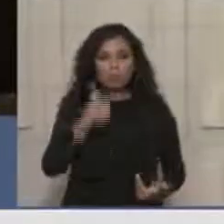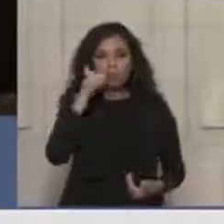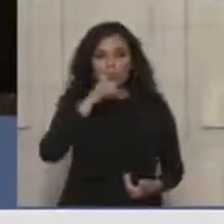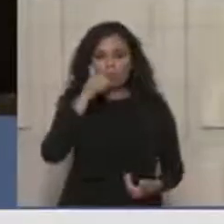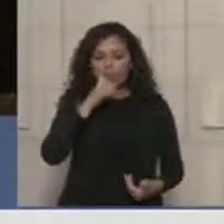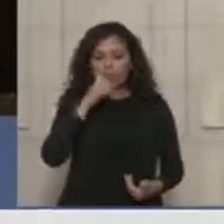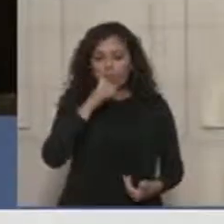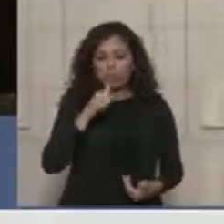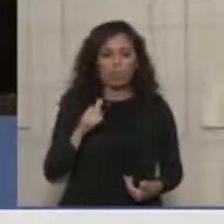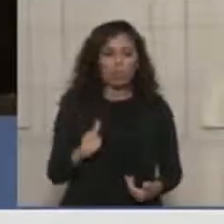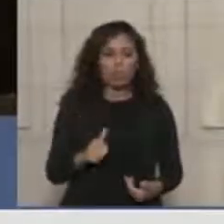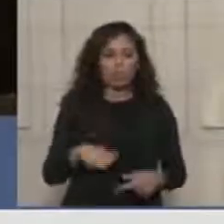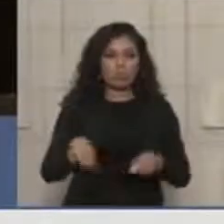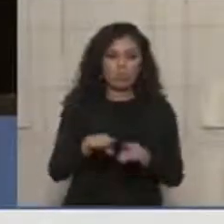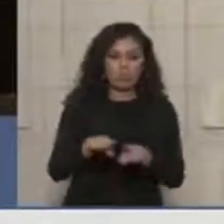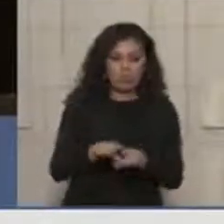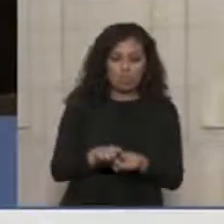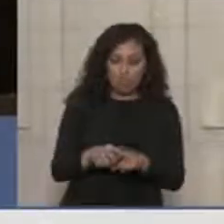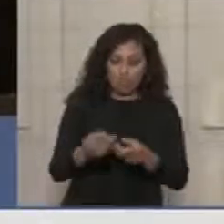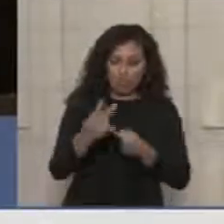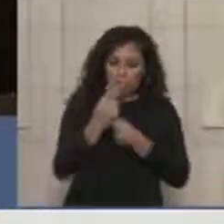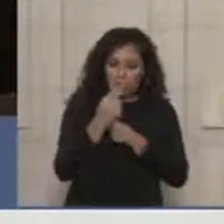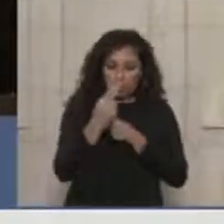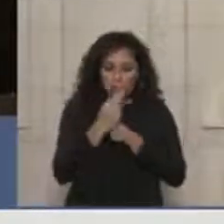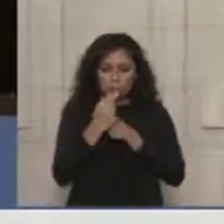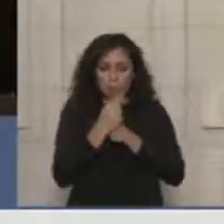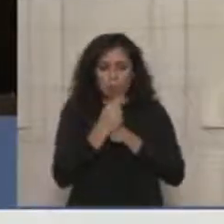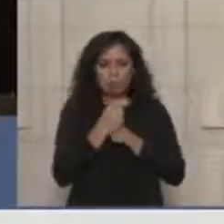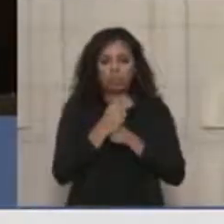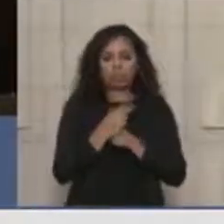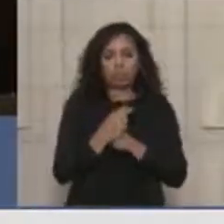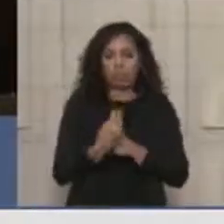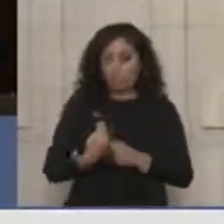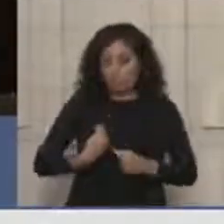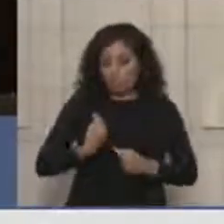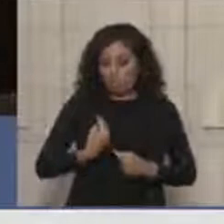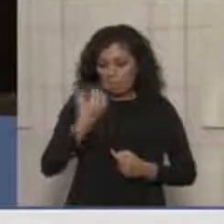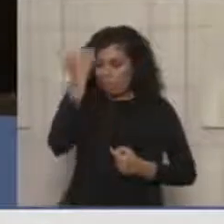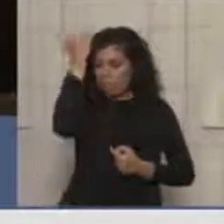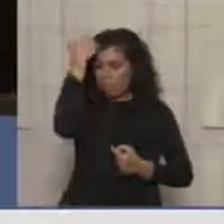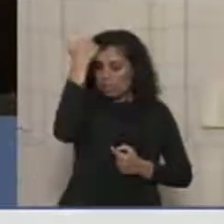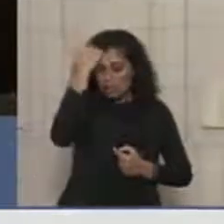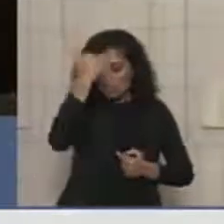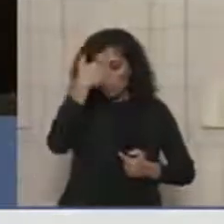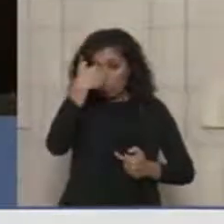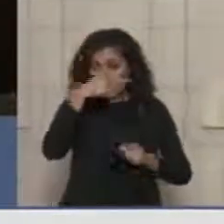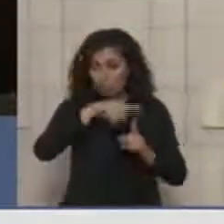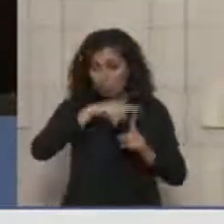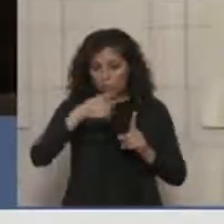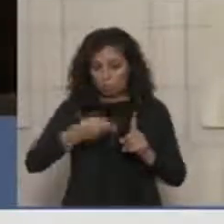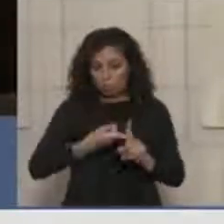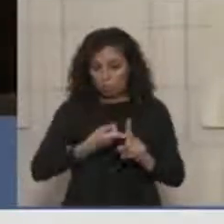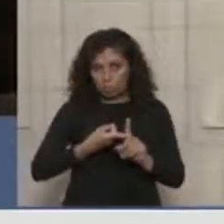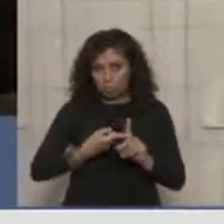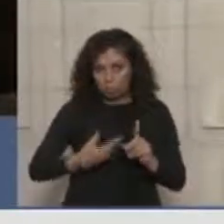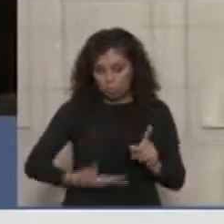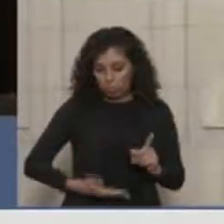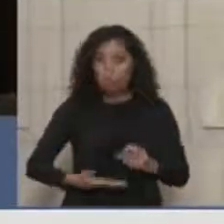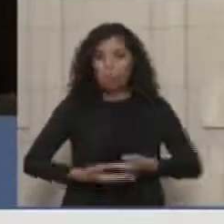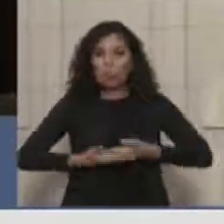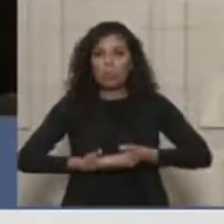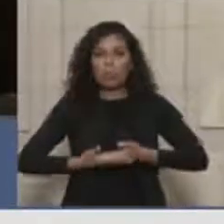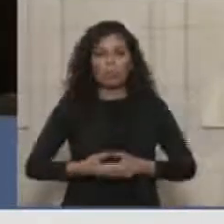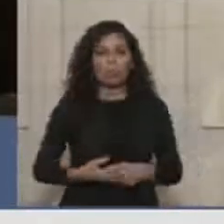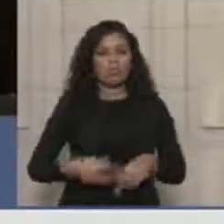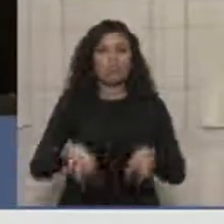autônoma que realmente tem que ser protegida. E neste ponto, eu trago aqui meus parabéns ao